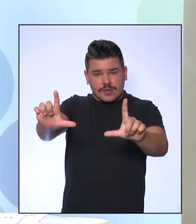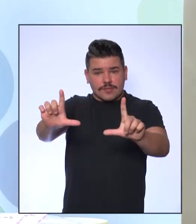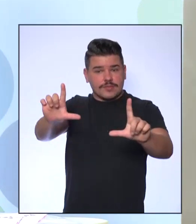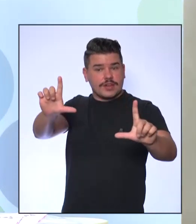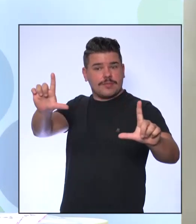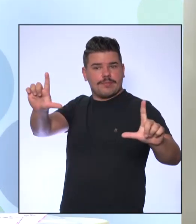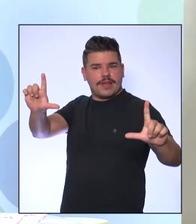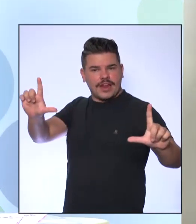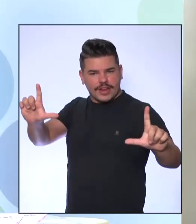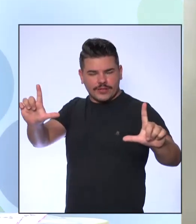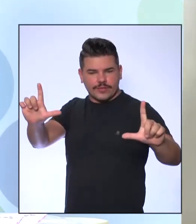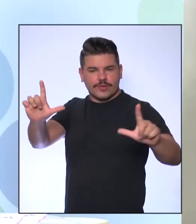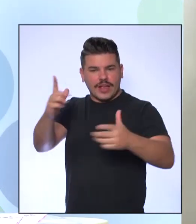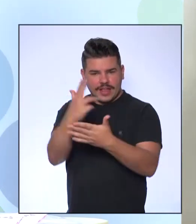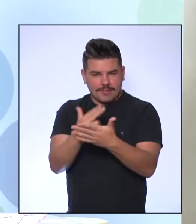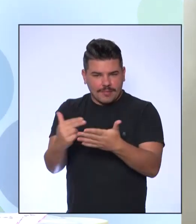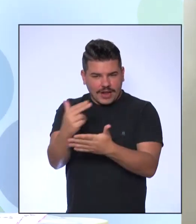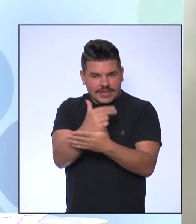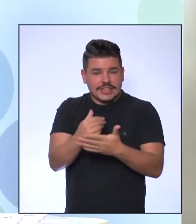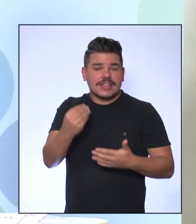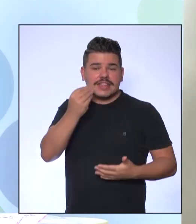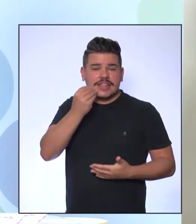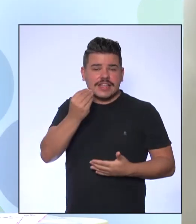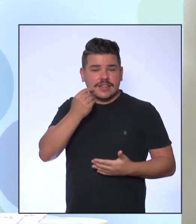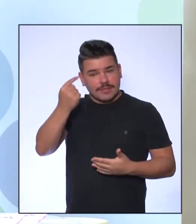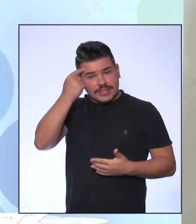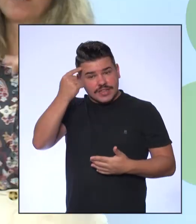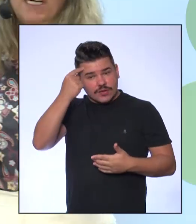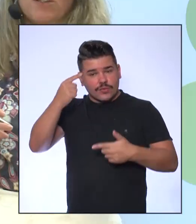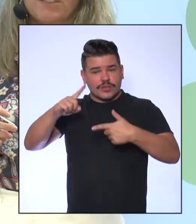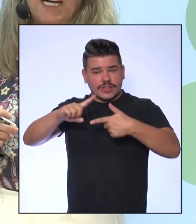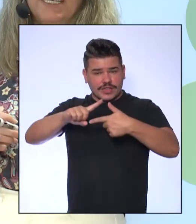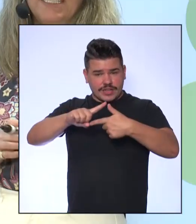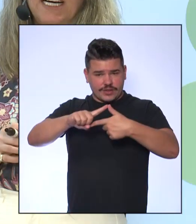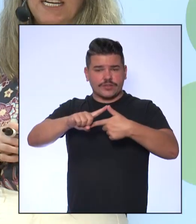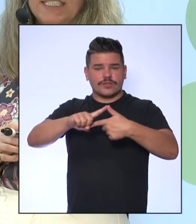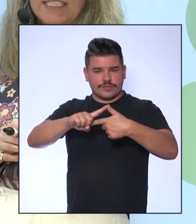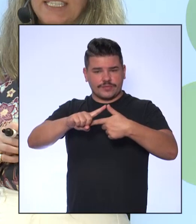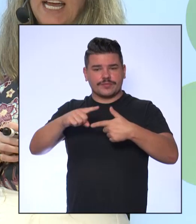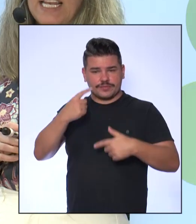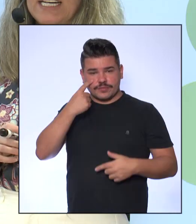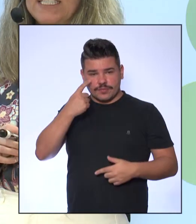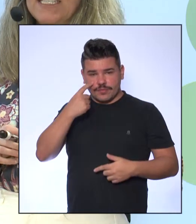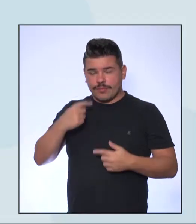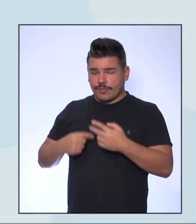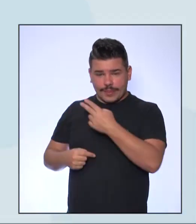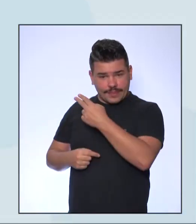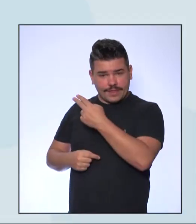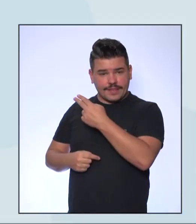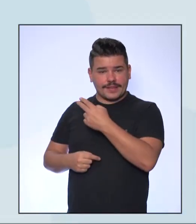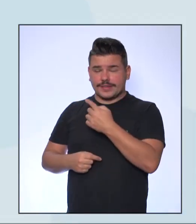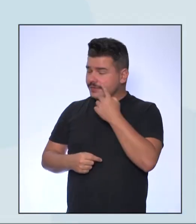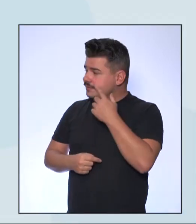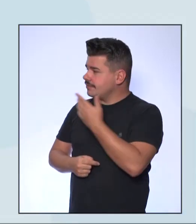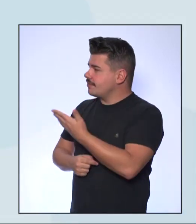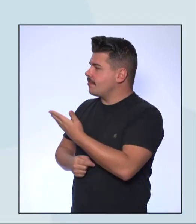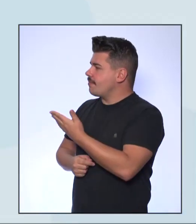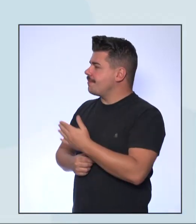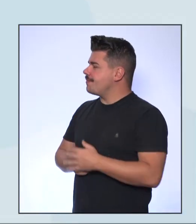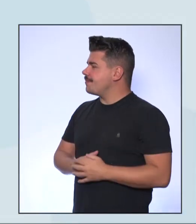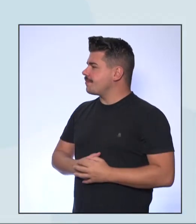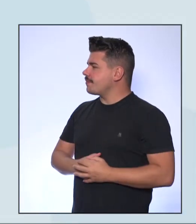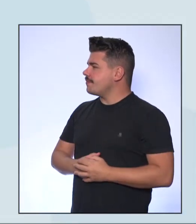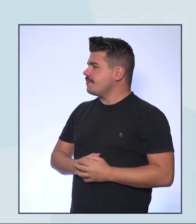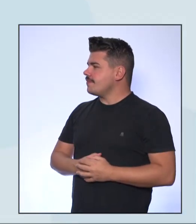Então, vamos acompanhar aí com o triângulo. Isso, o triângulo está aí na tela. Ele